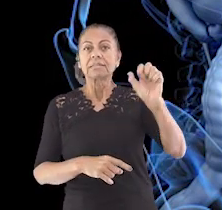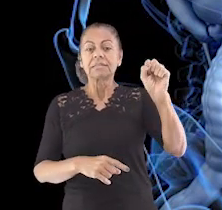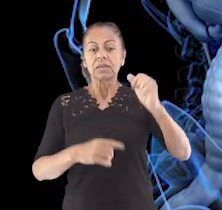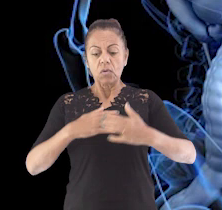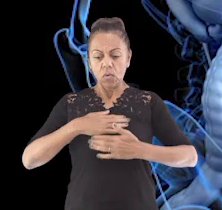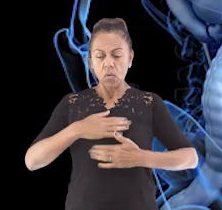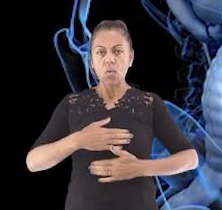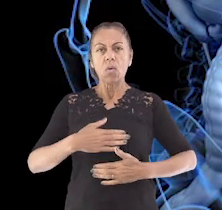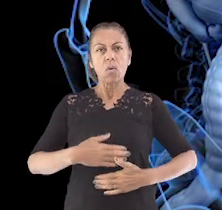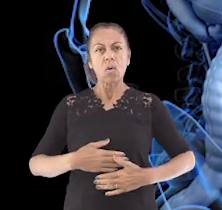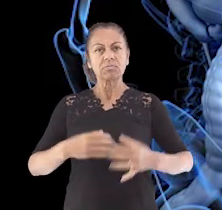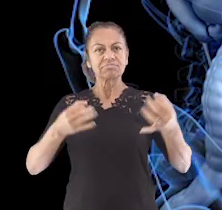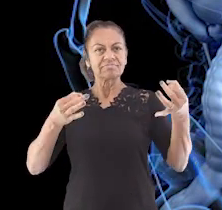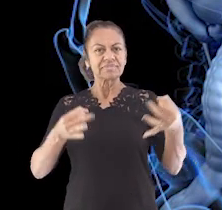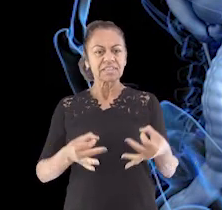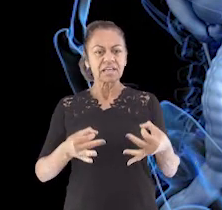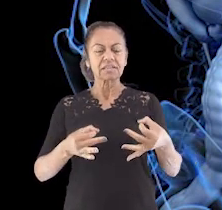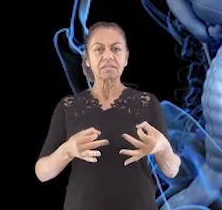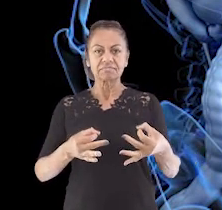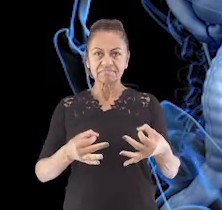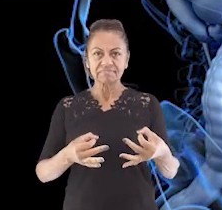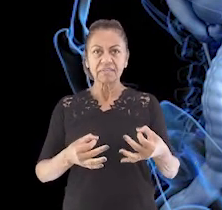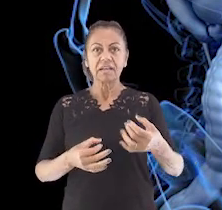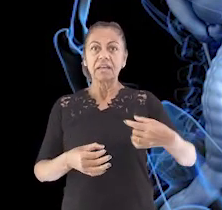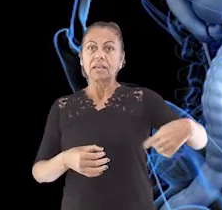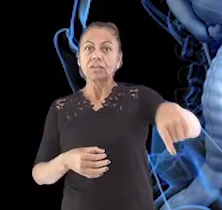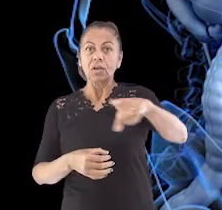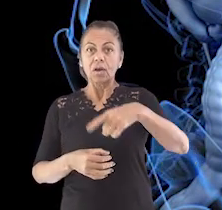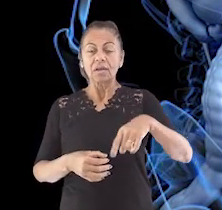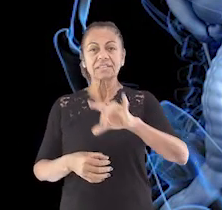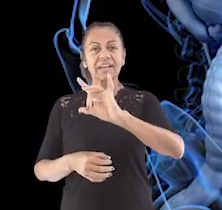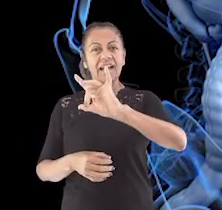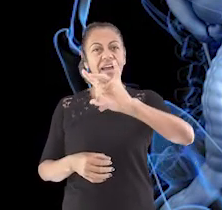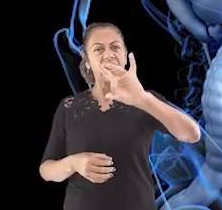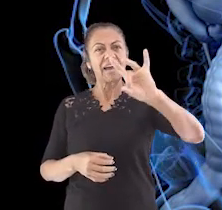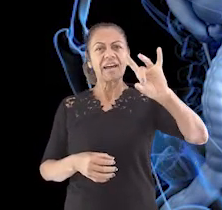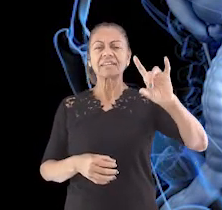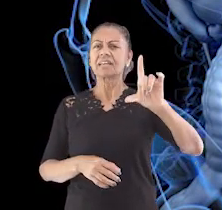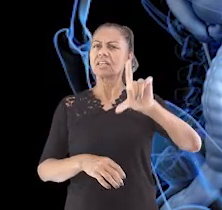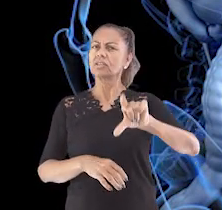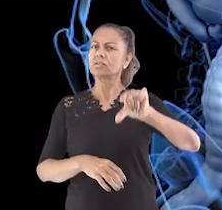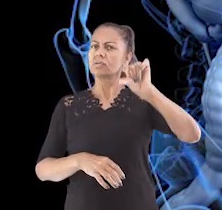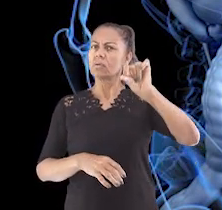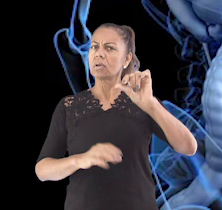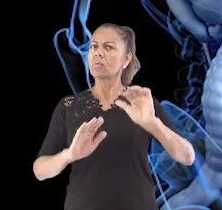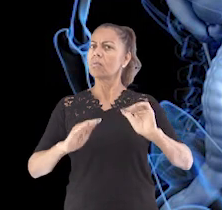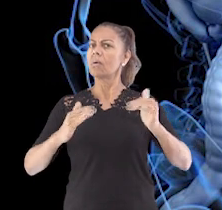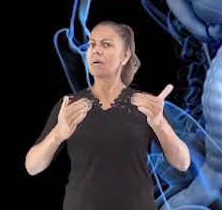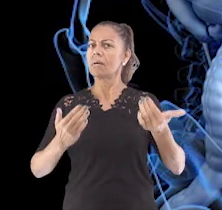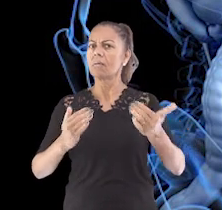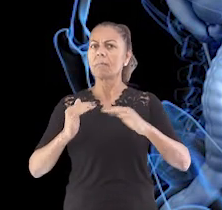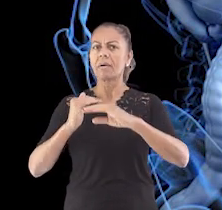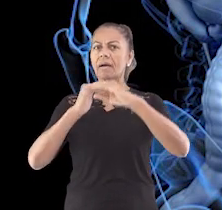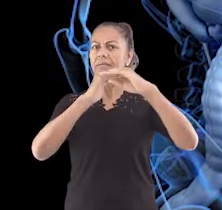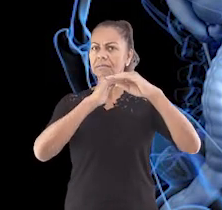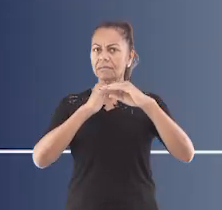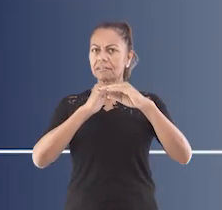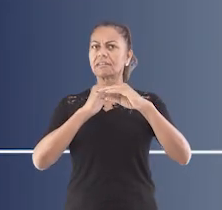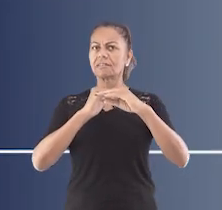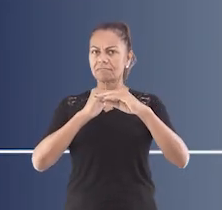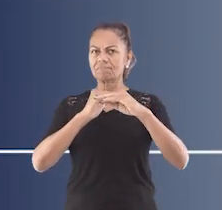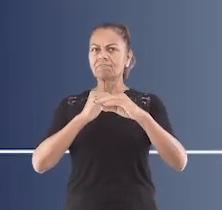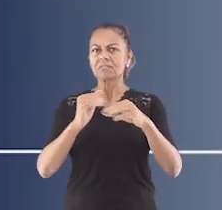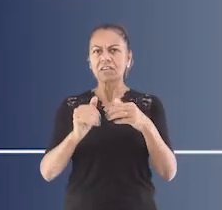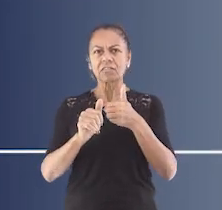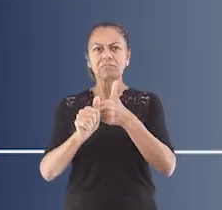ideal, cabendo em cada um de nós definirmos qual padrão de beleza que devemos seguir.